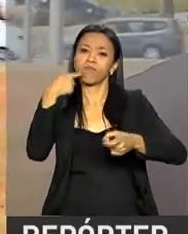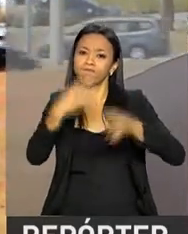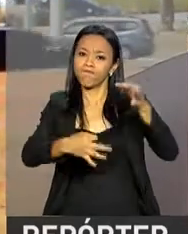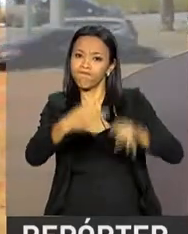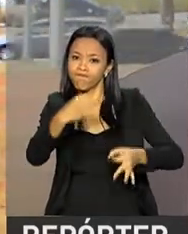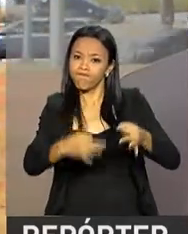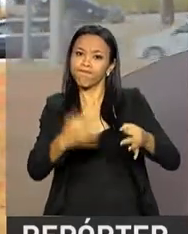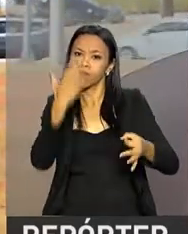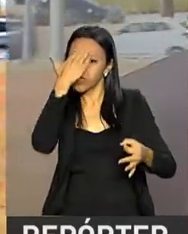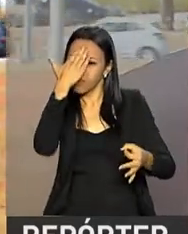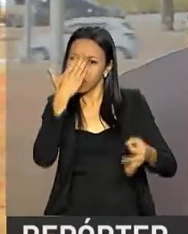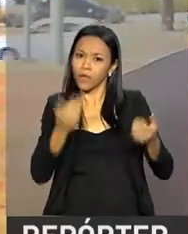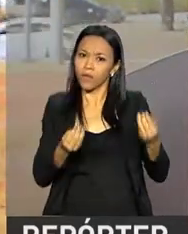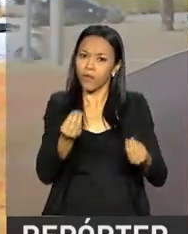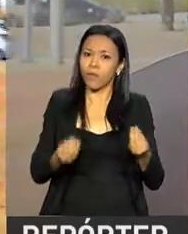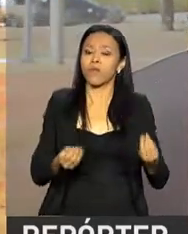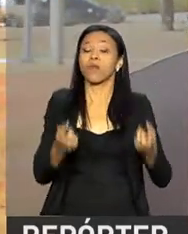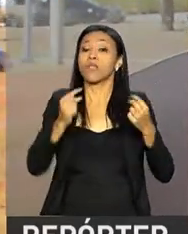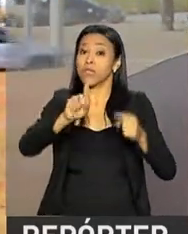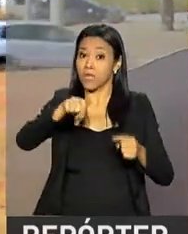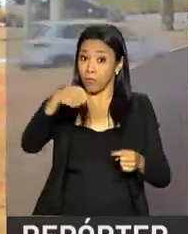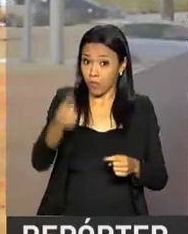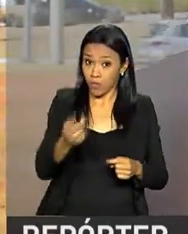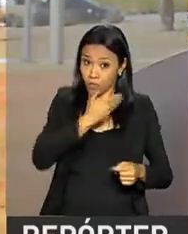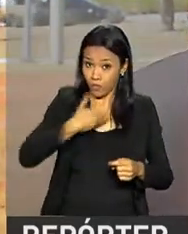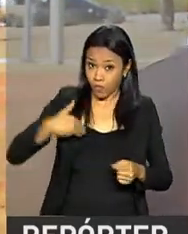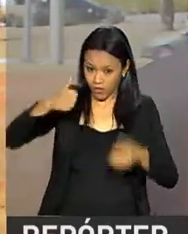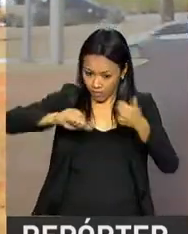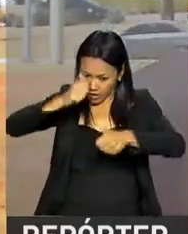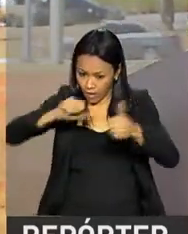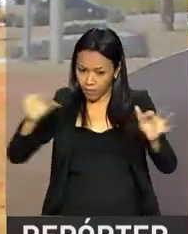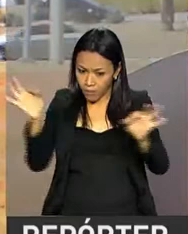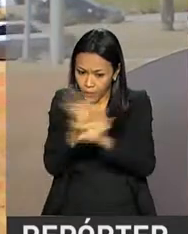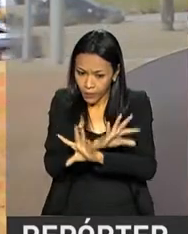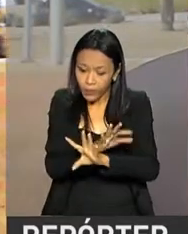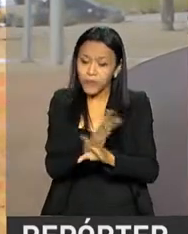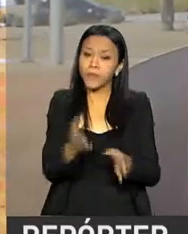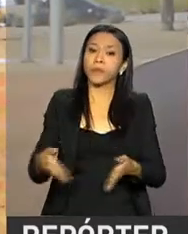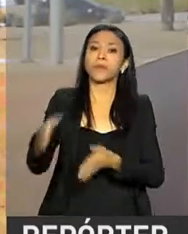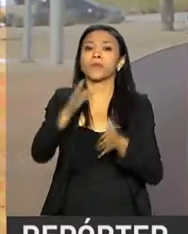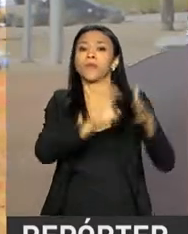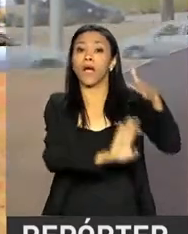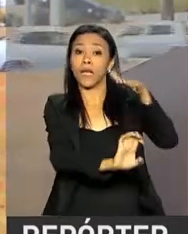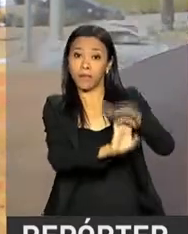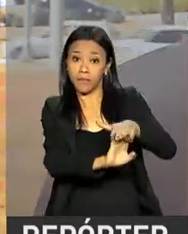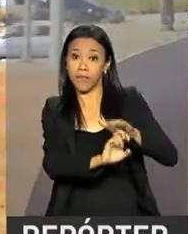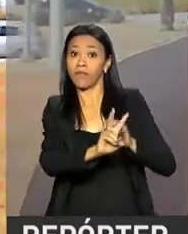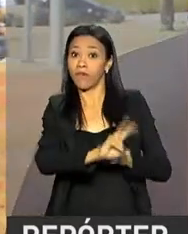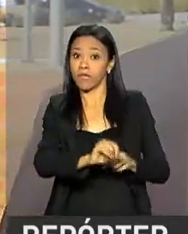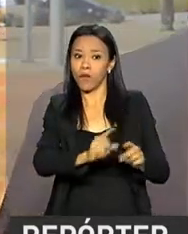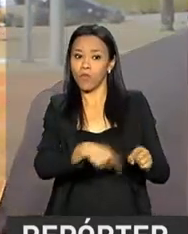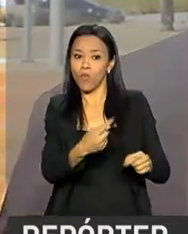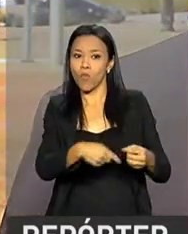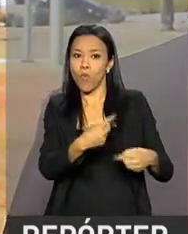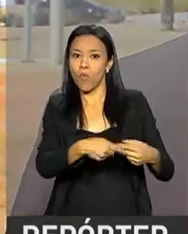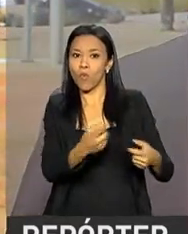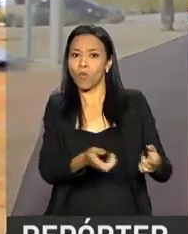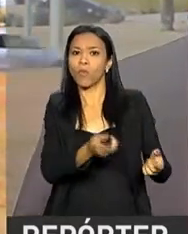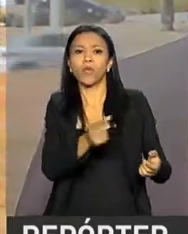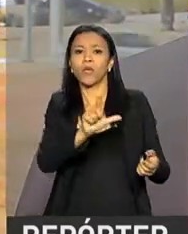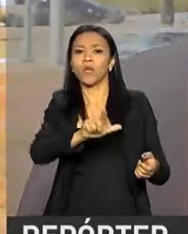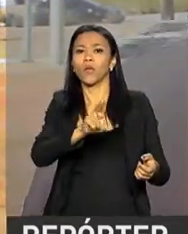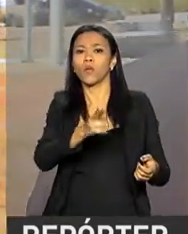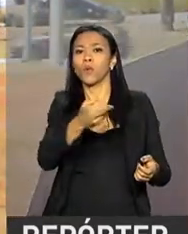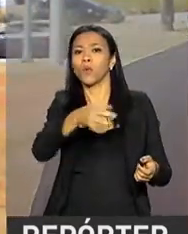E na avaliação do governo, depois que o processo for concluído, a Eletrobras vai passar a dar lucro em vez de prejuízo.